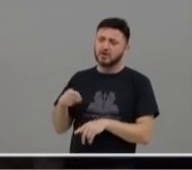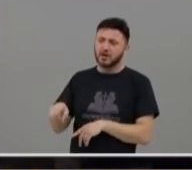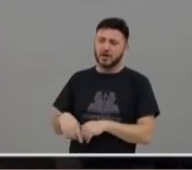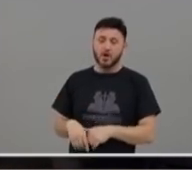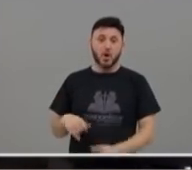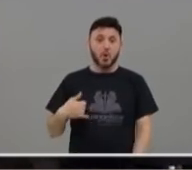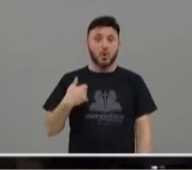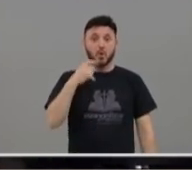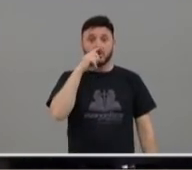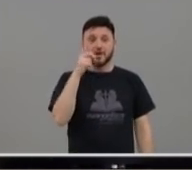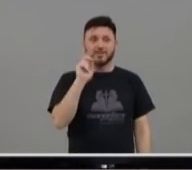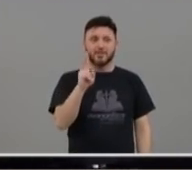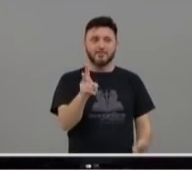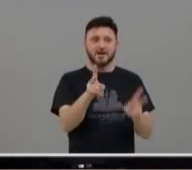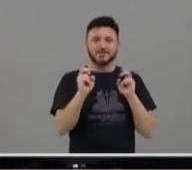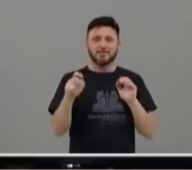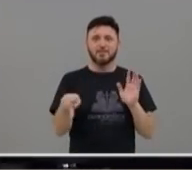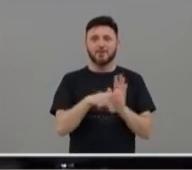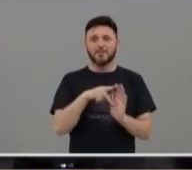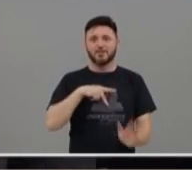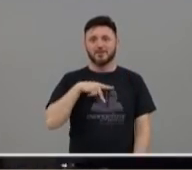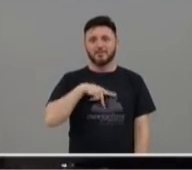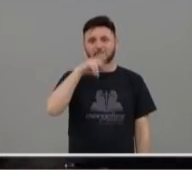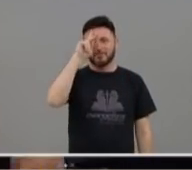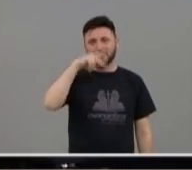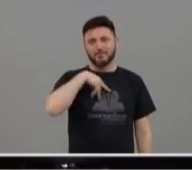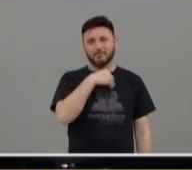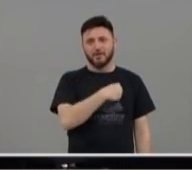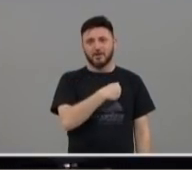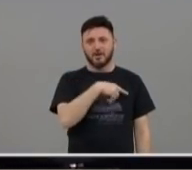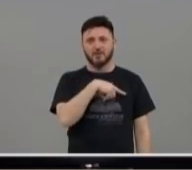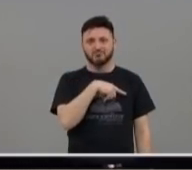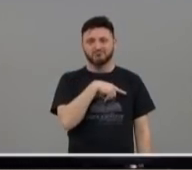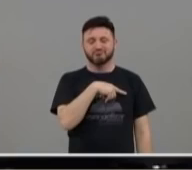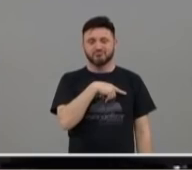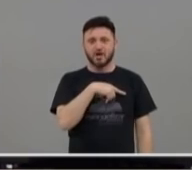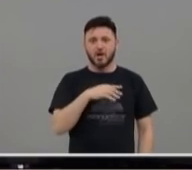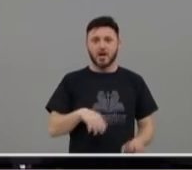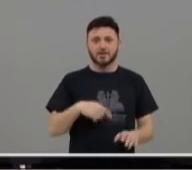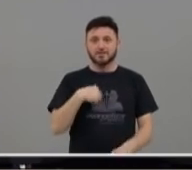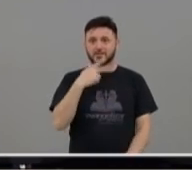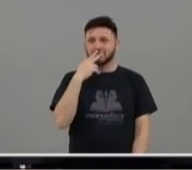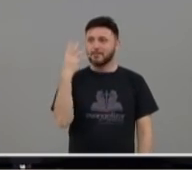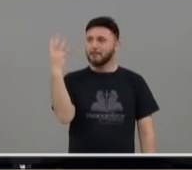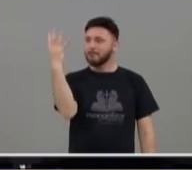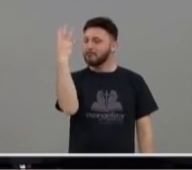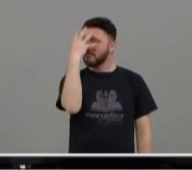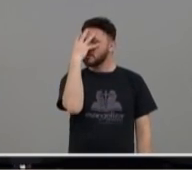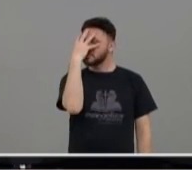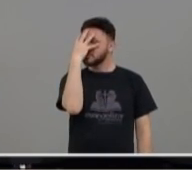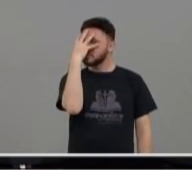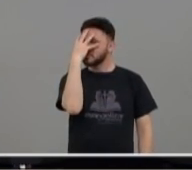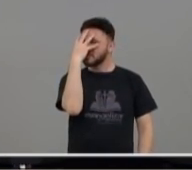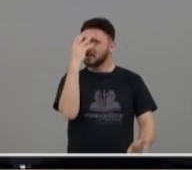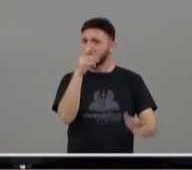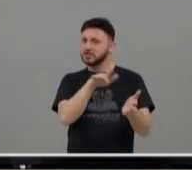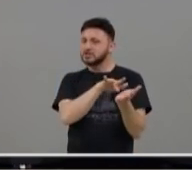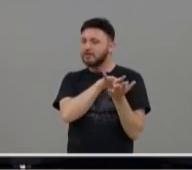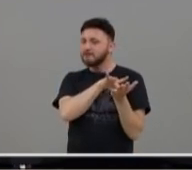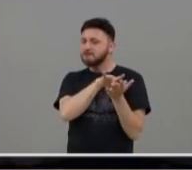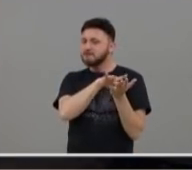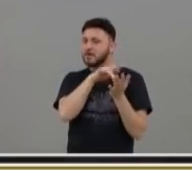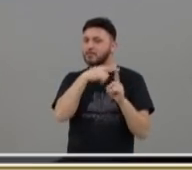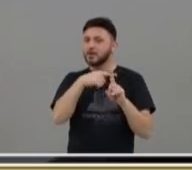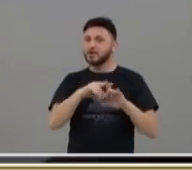orgulhoso, geralmente, ele não reconhece que ele é orgulhoso. Ele coloca uma máscara, ele disfarça para que aquilo